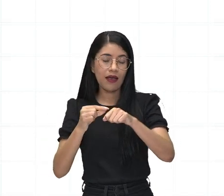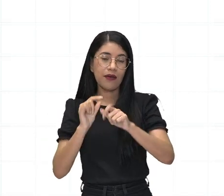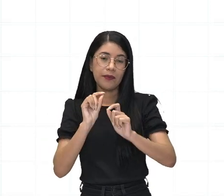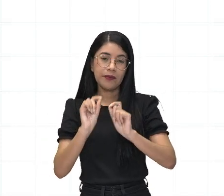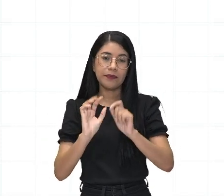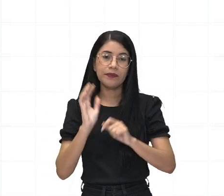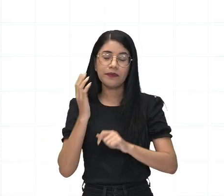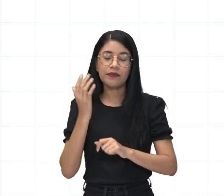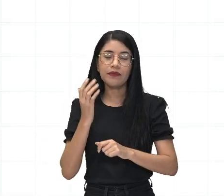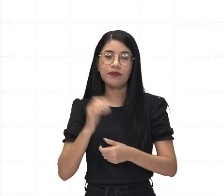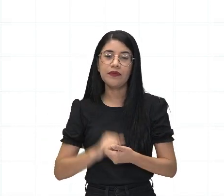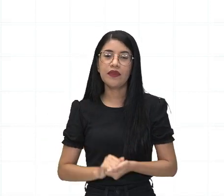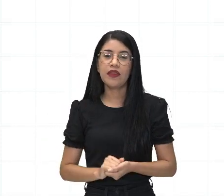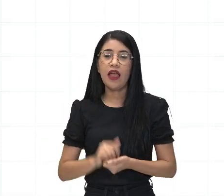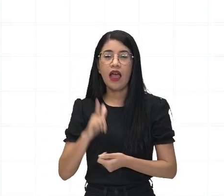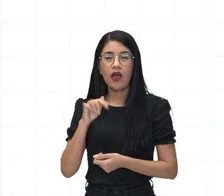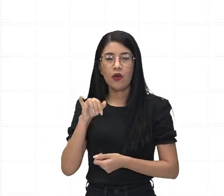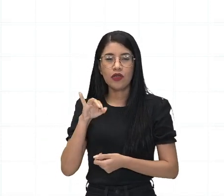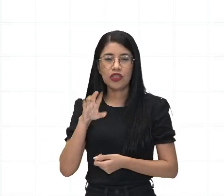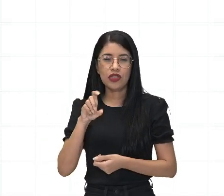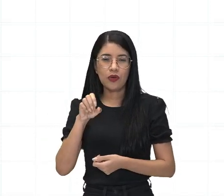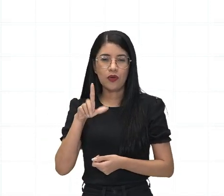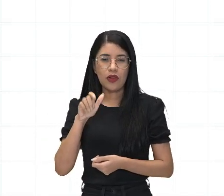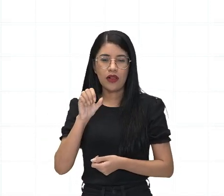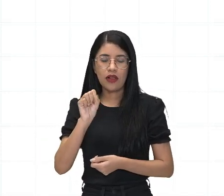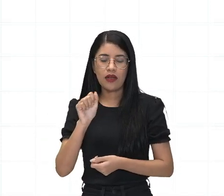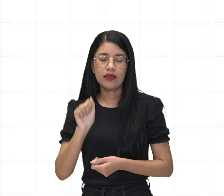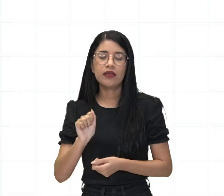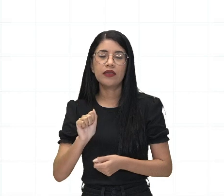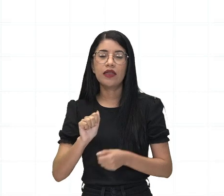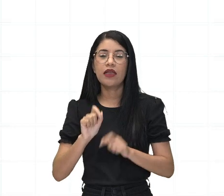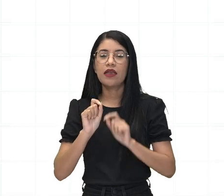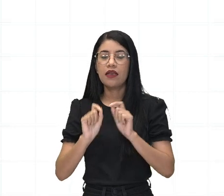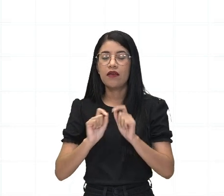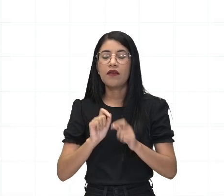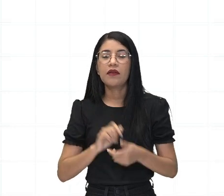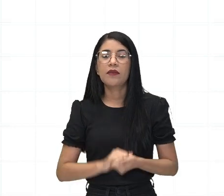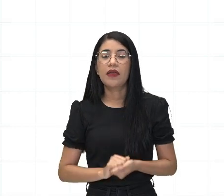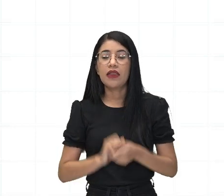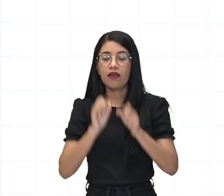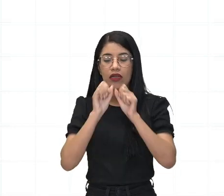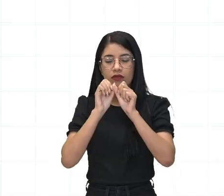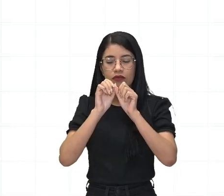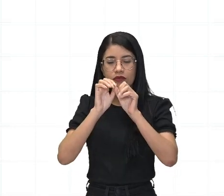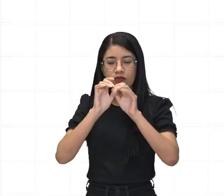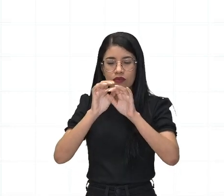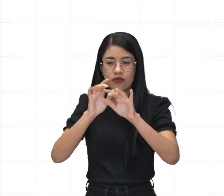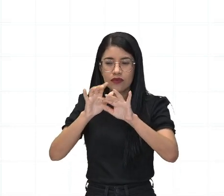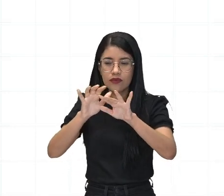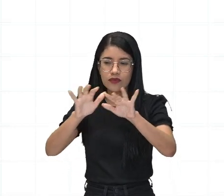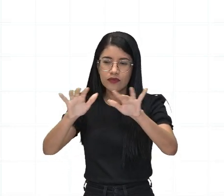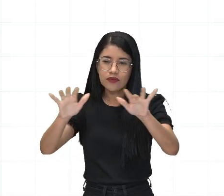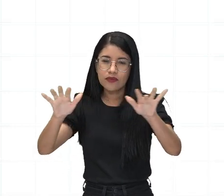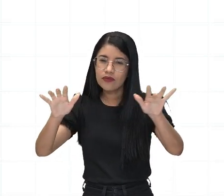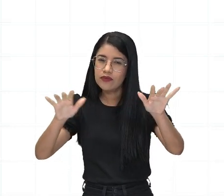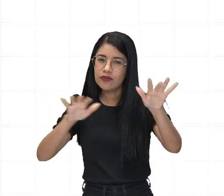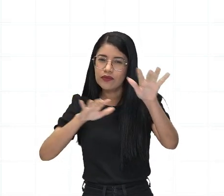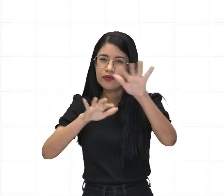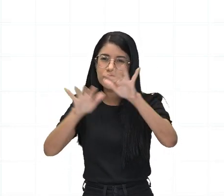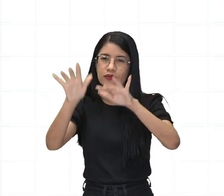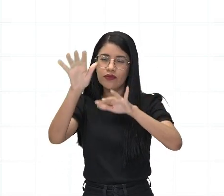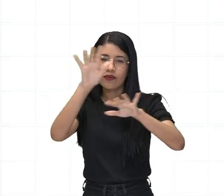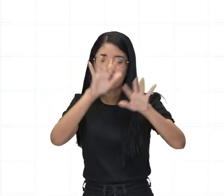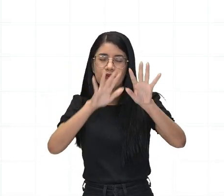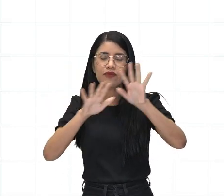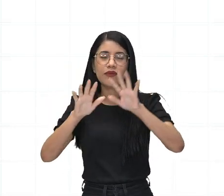chamados gotículas, perdigodos dessas secreções são lançadas no ambiente e aí vai lá o vírus